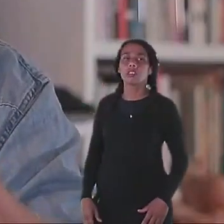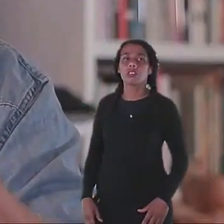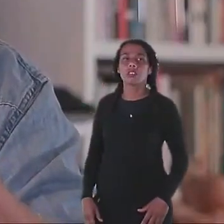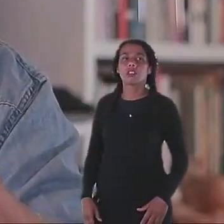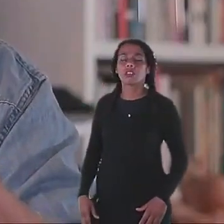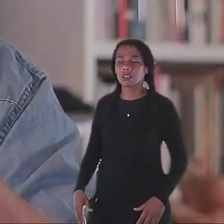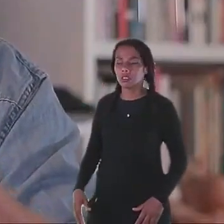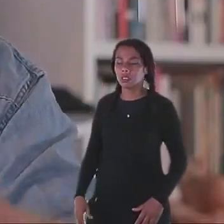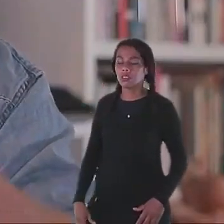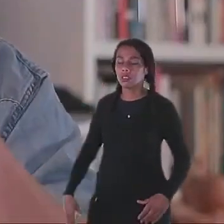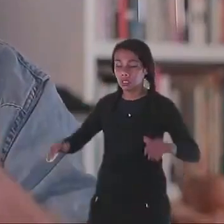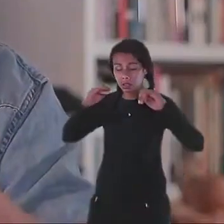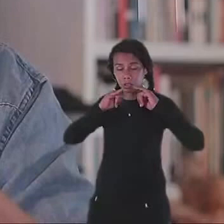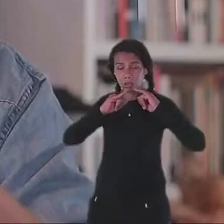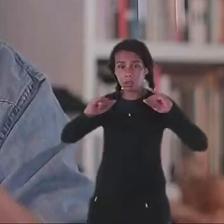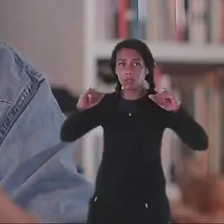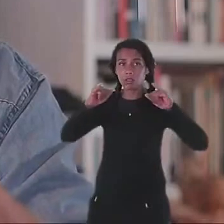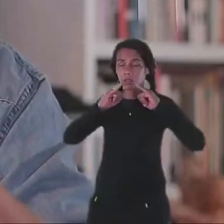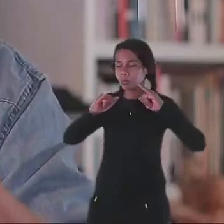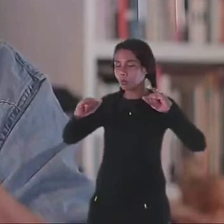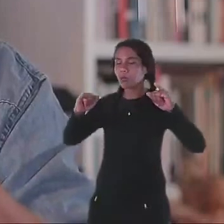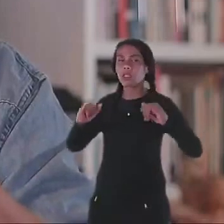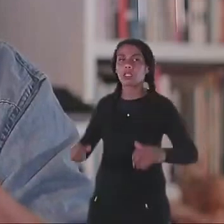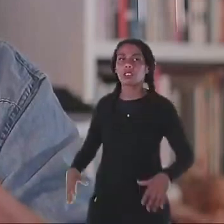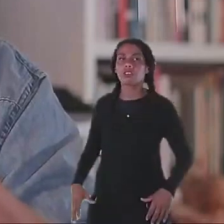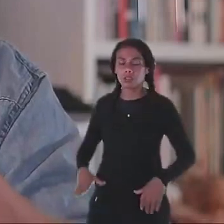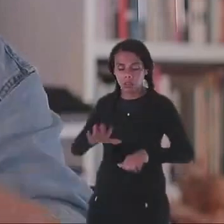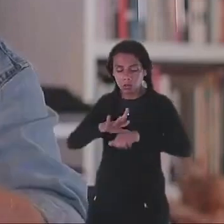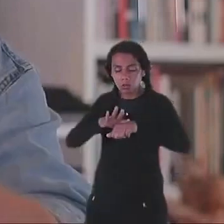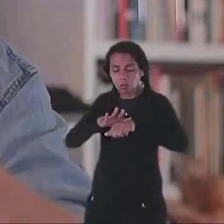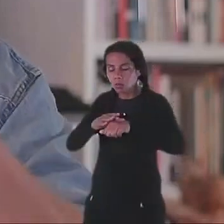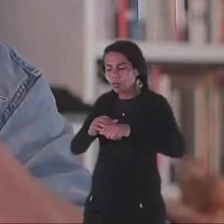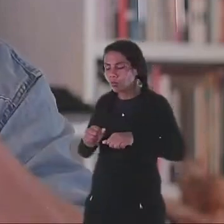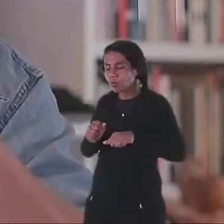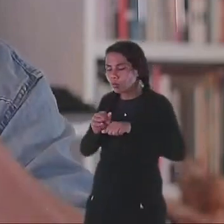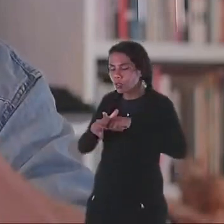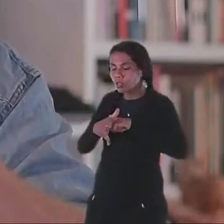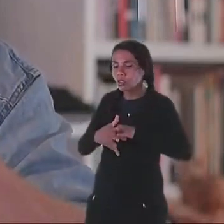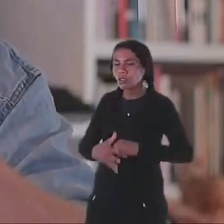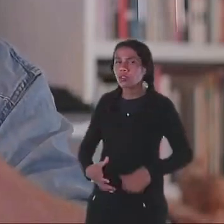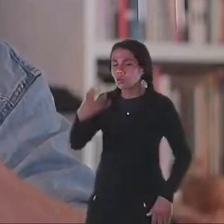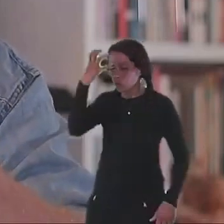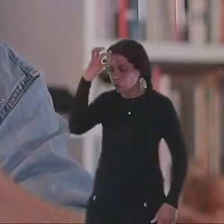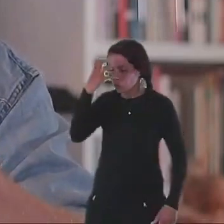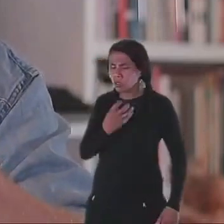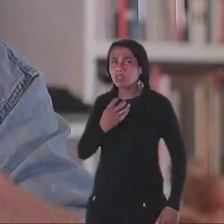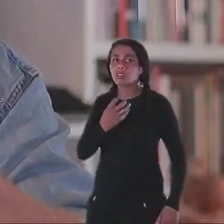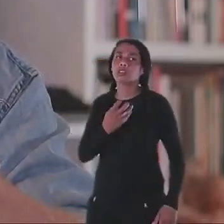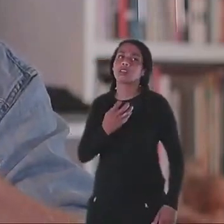para as pessoas, não só da gravidade da situação, mas tentar quebrar certos